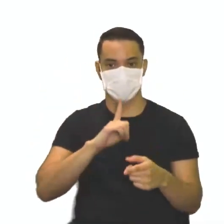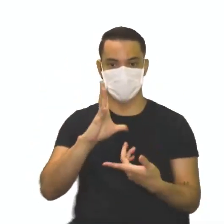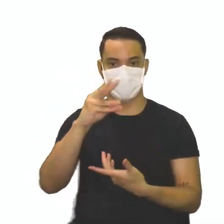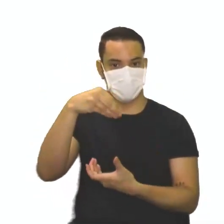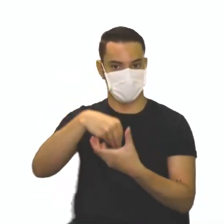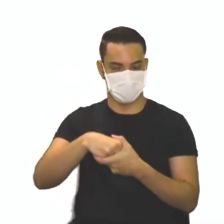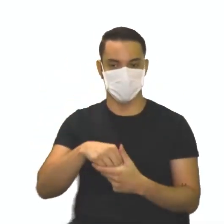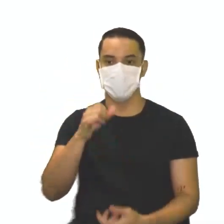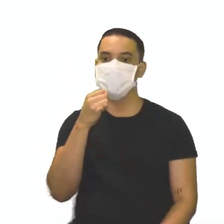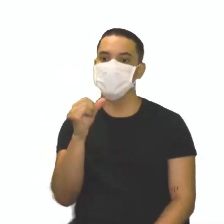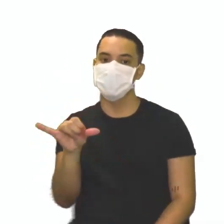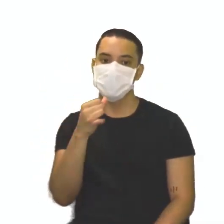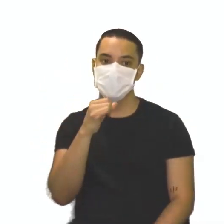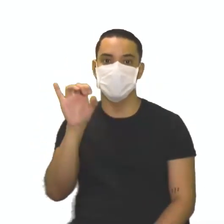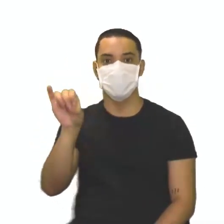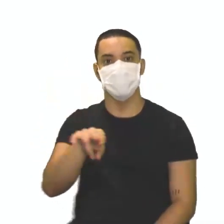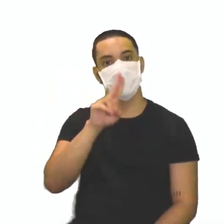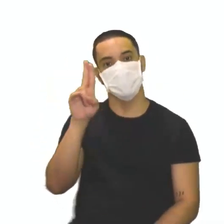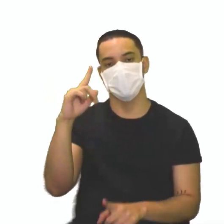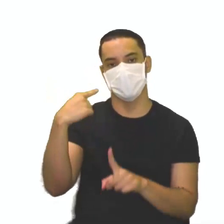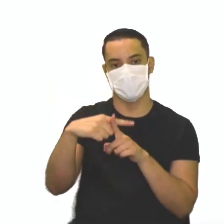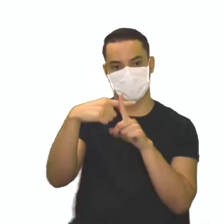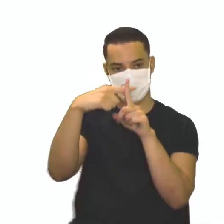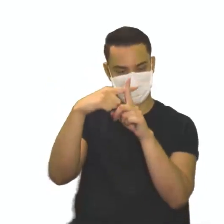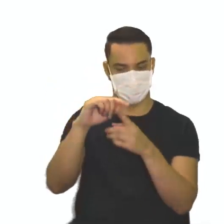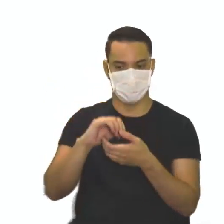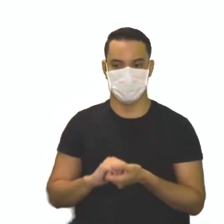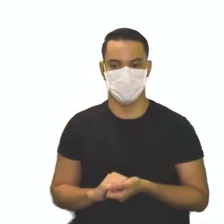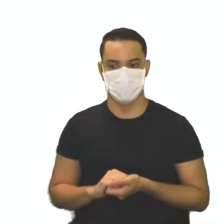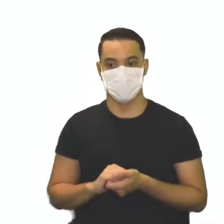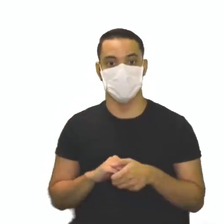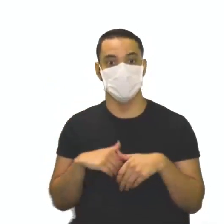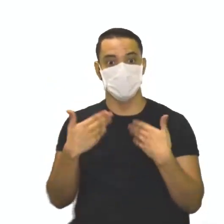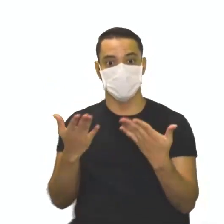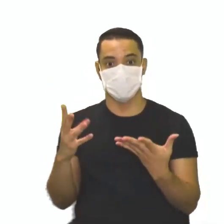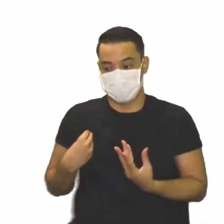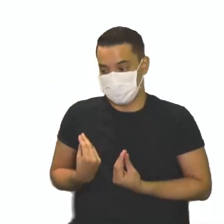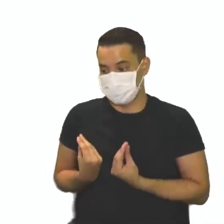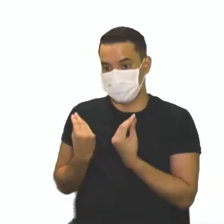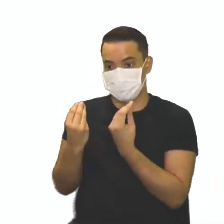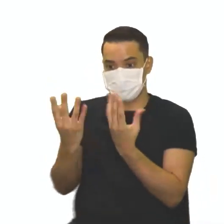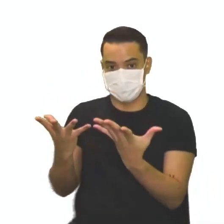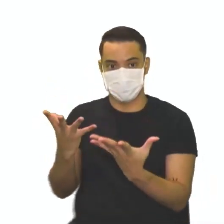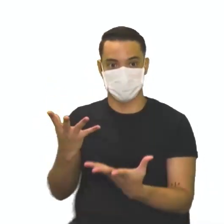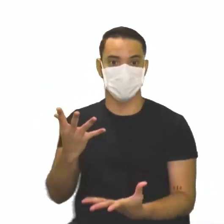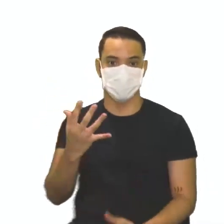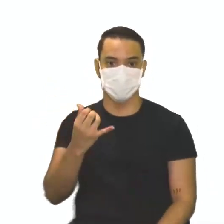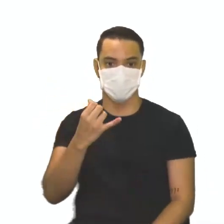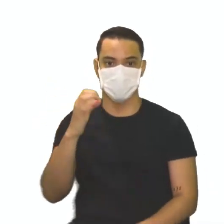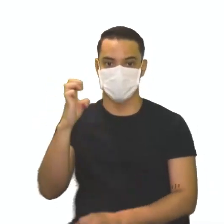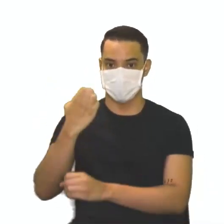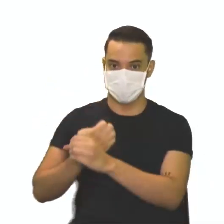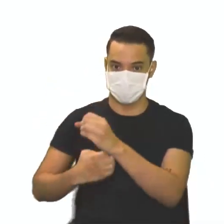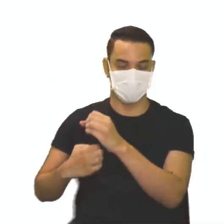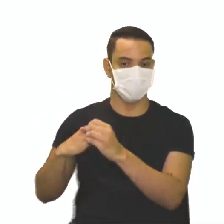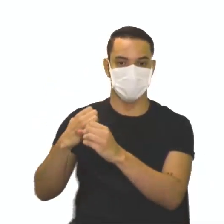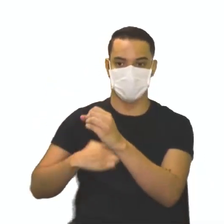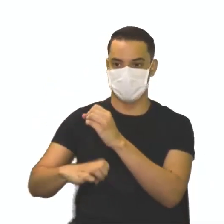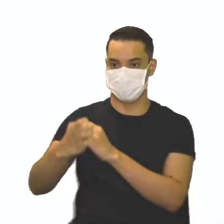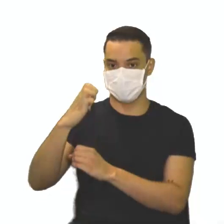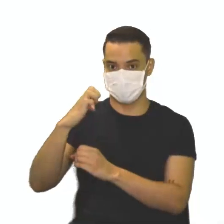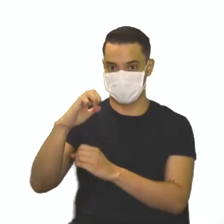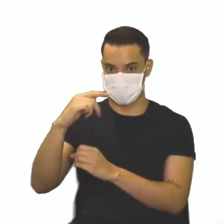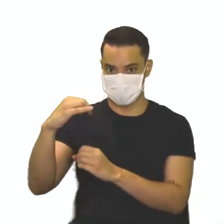elétrica negativa ou positiva? Pessoal, se ele cedeu elétrons, ele ficou com mais o quê?